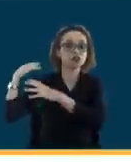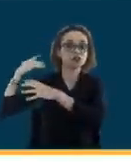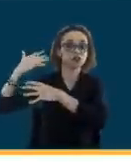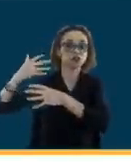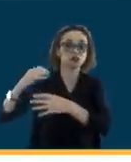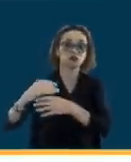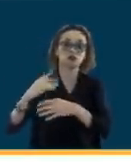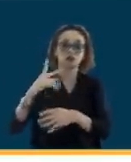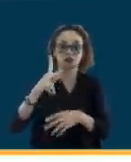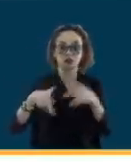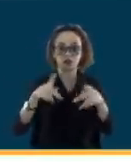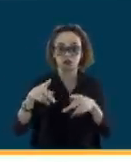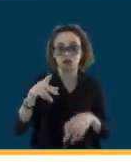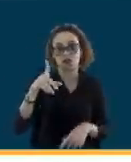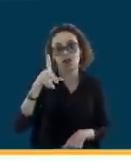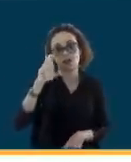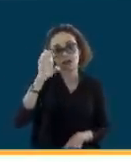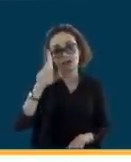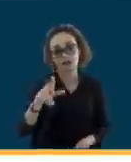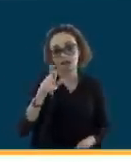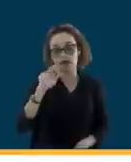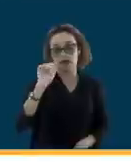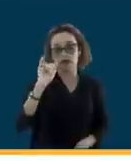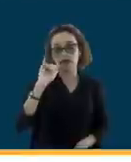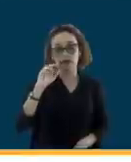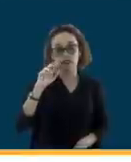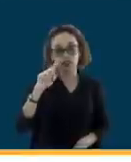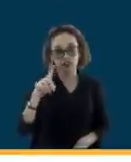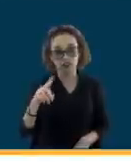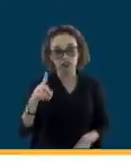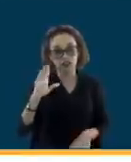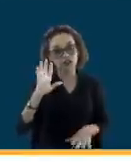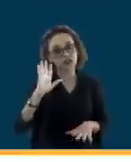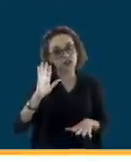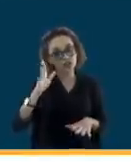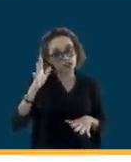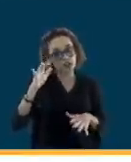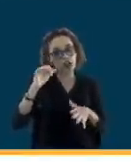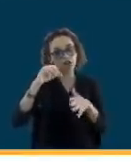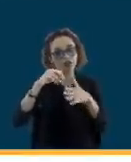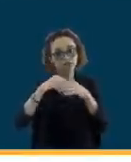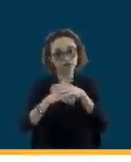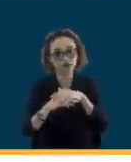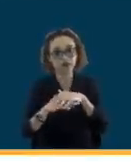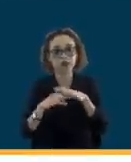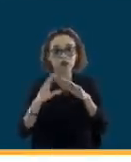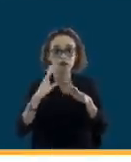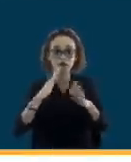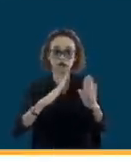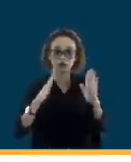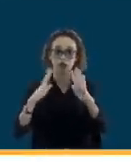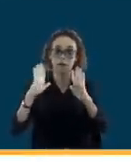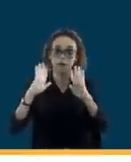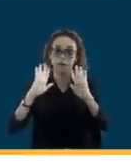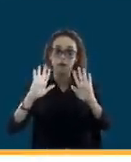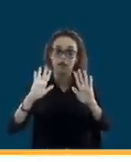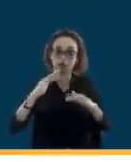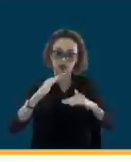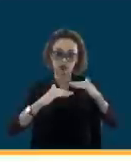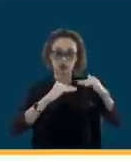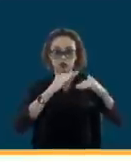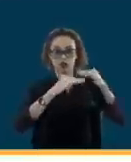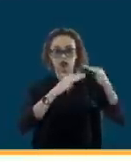raízes. Nós já emergimos em muitos momentos. E nesse processo de imersão da cultura